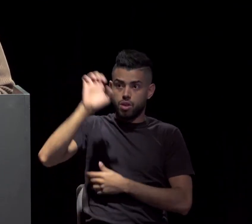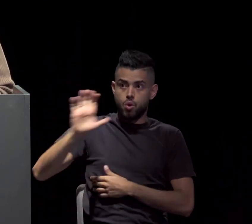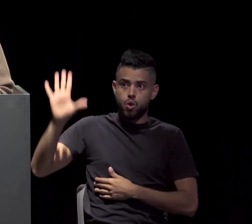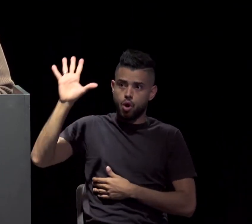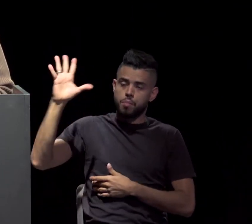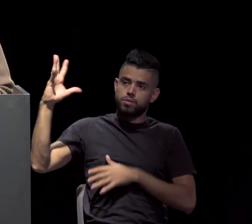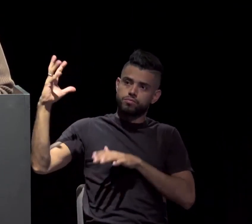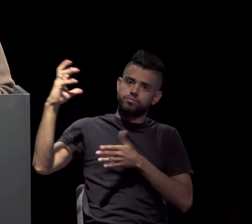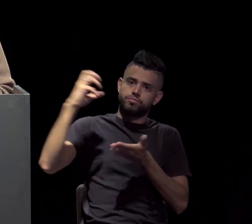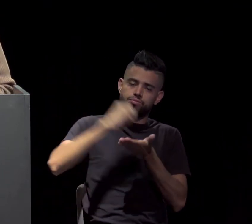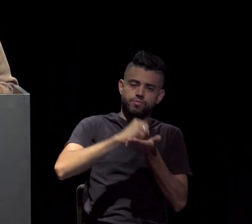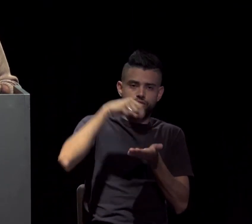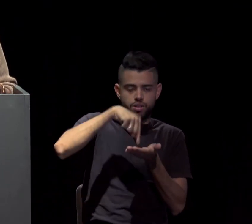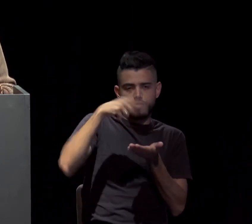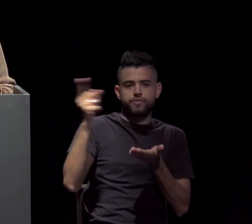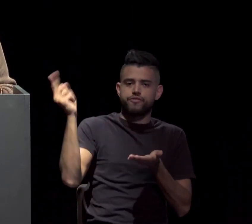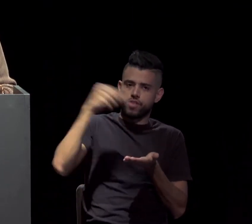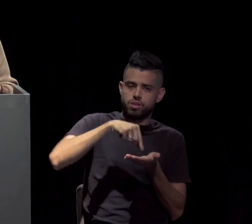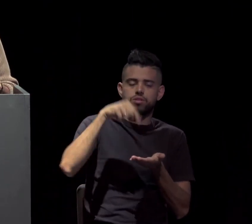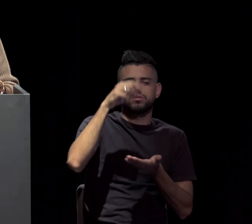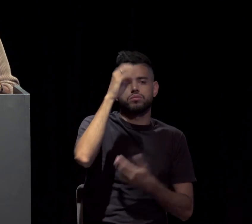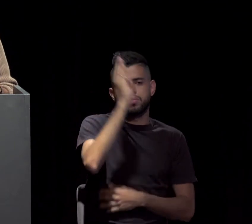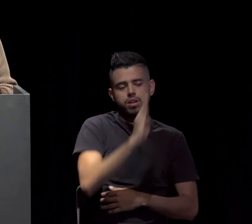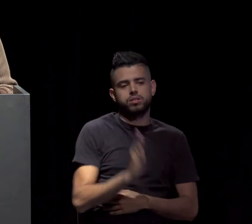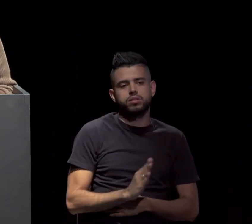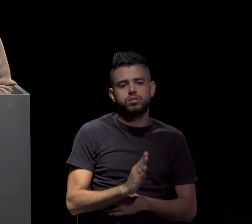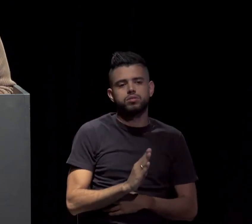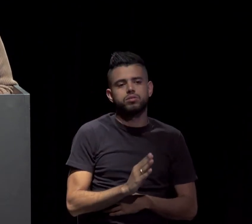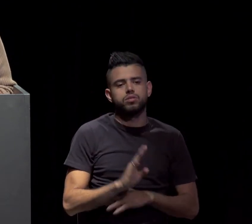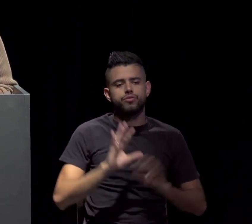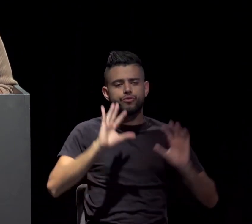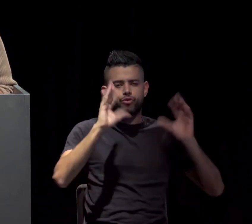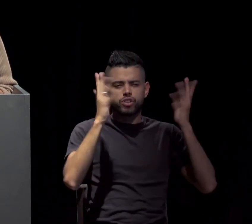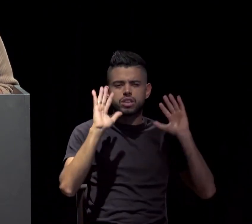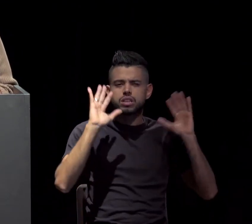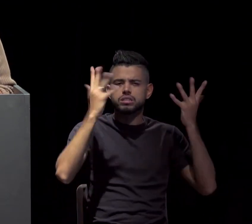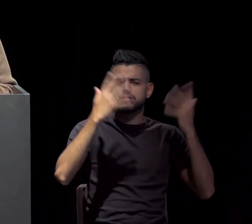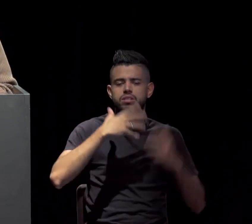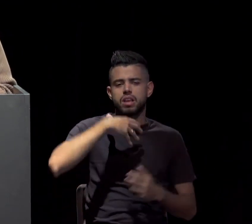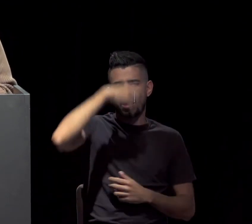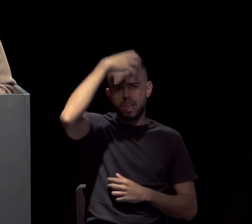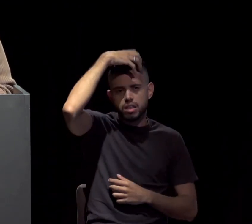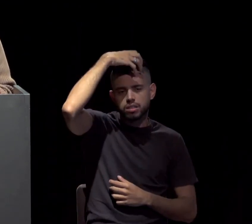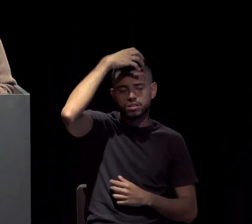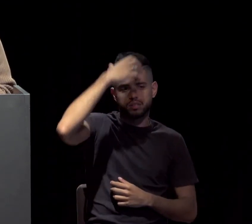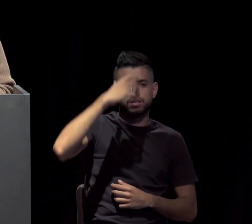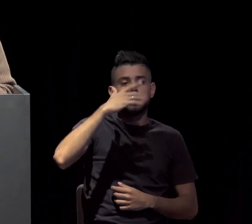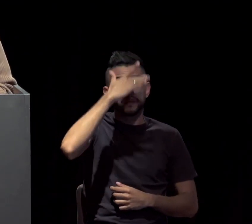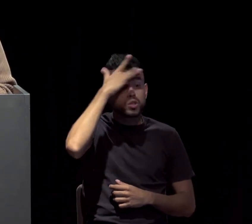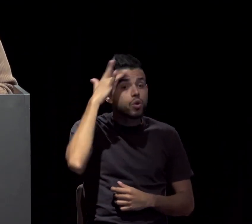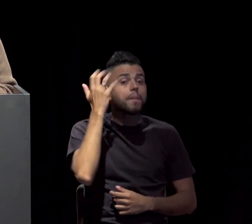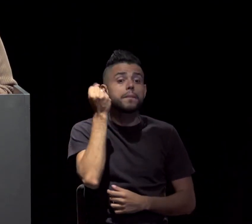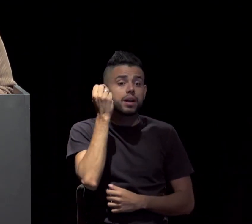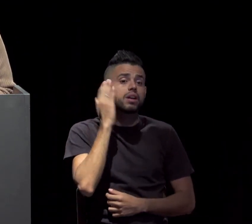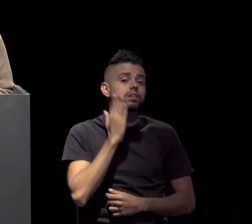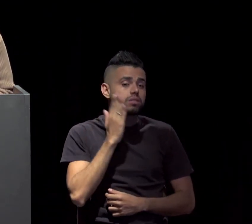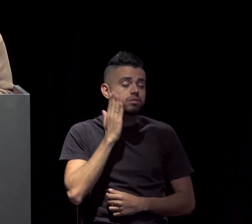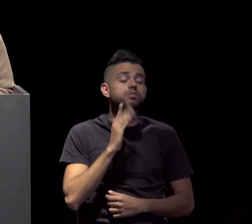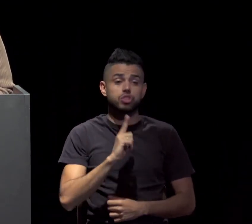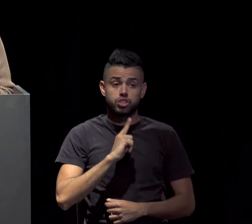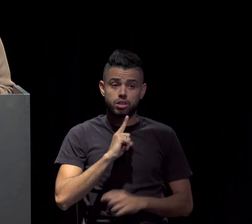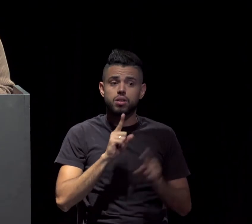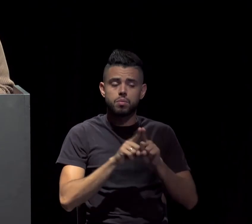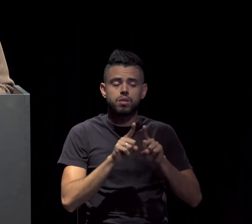de colonização. As folias de reis, no seu início, têm uma forte presença de indivíduos não negros, mas, paulatinamente,